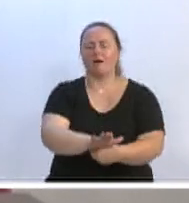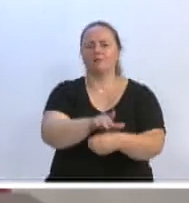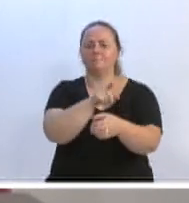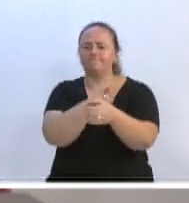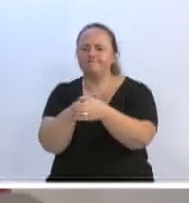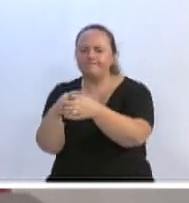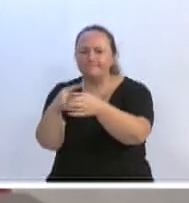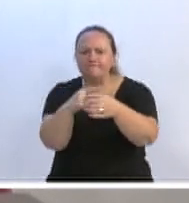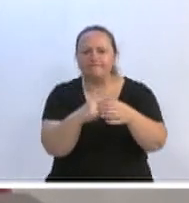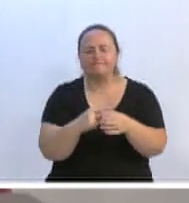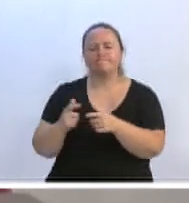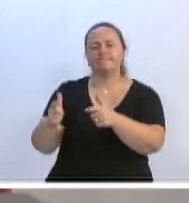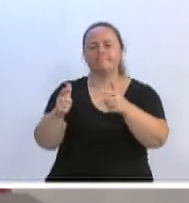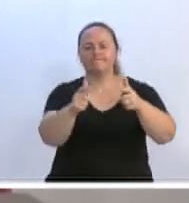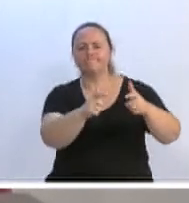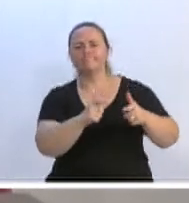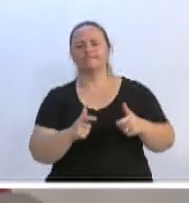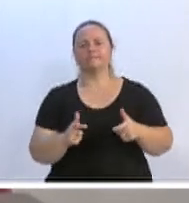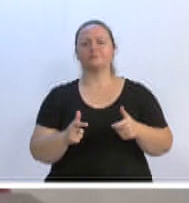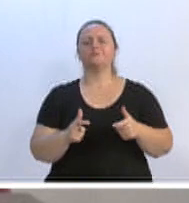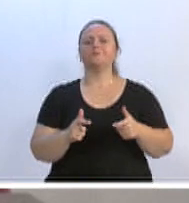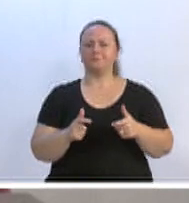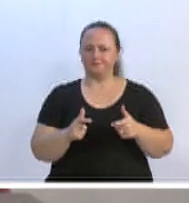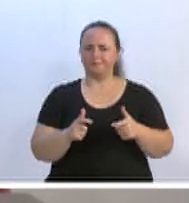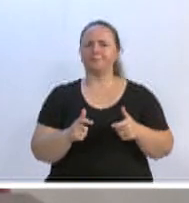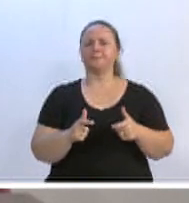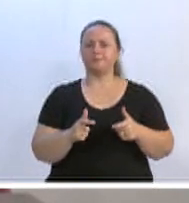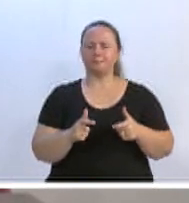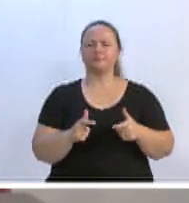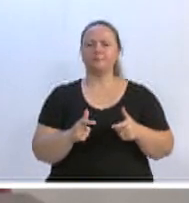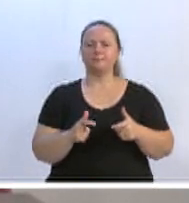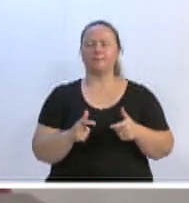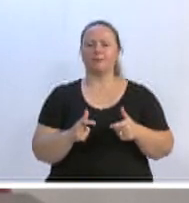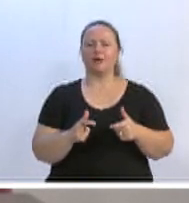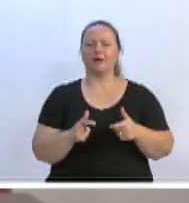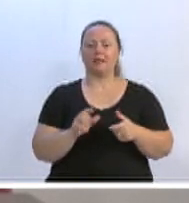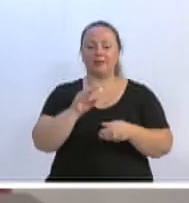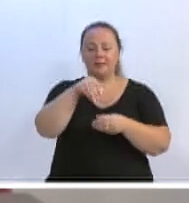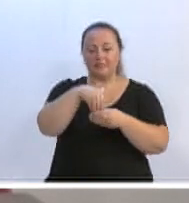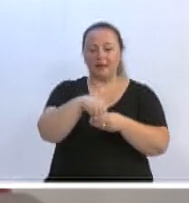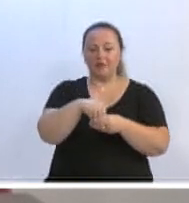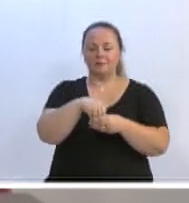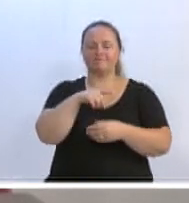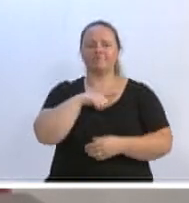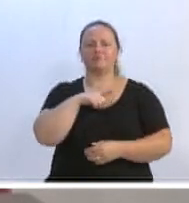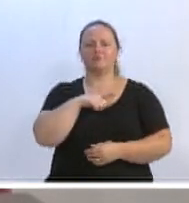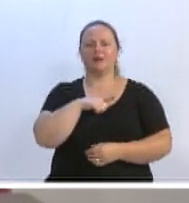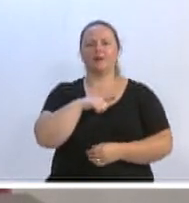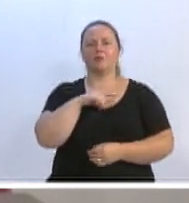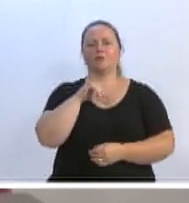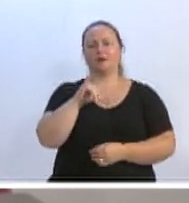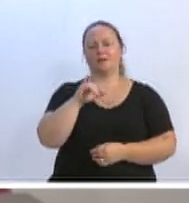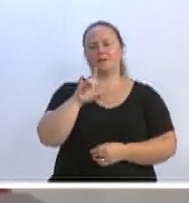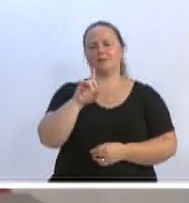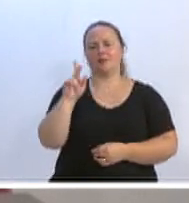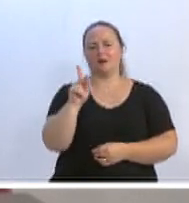cidades onde estão o menor IDH do Brasil.